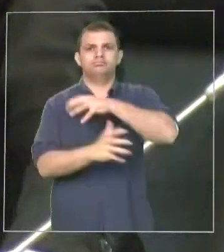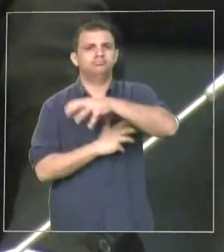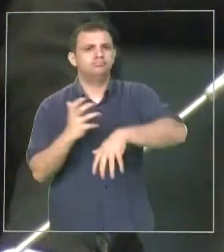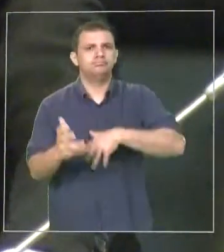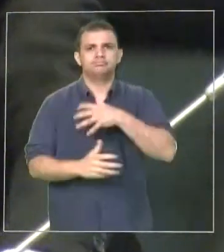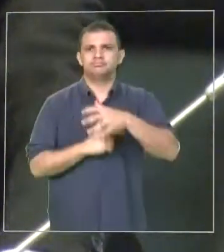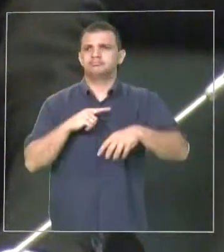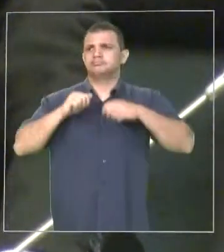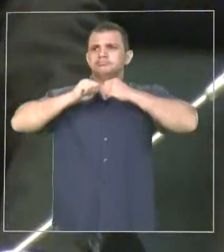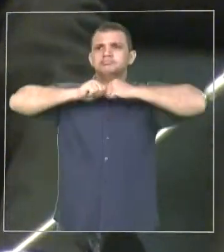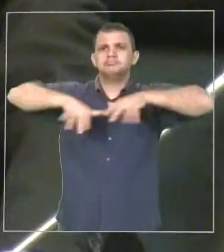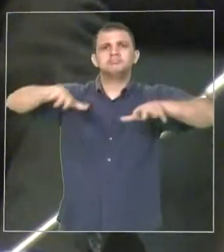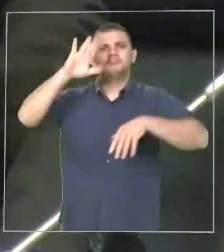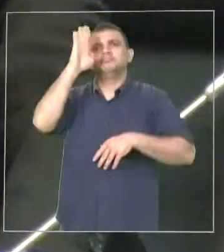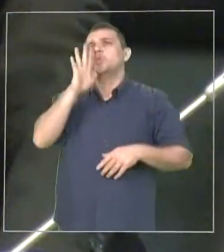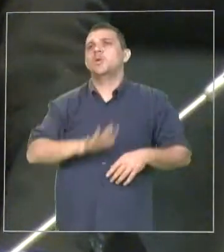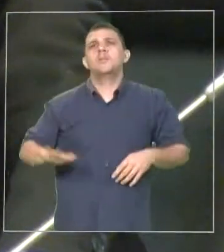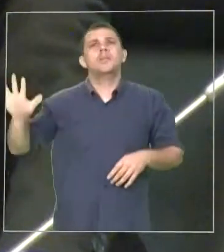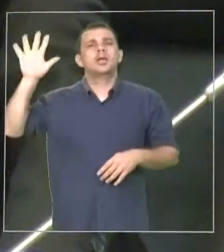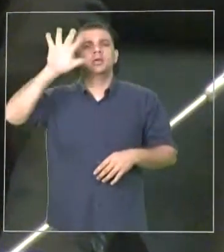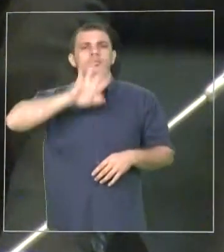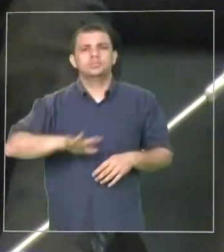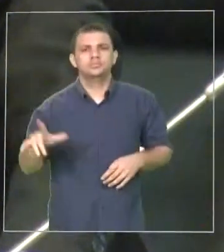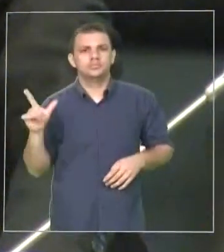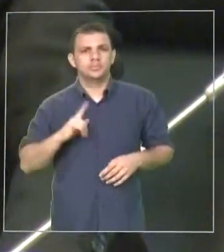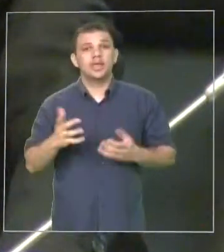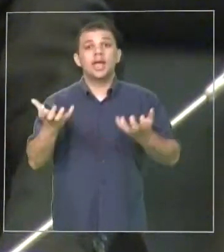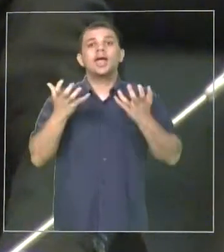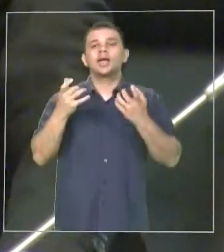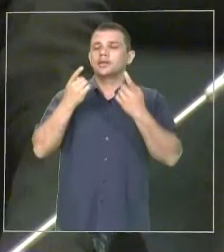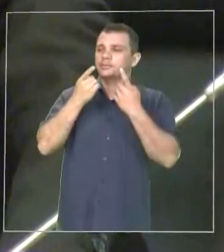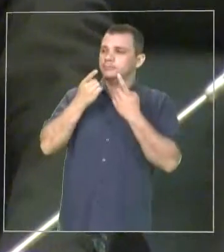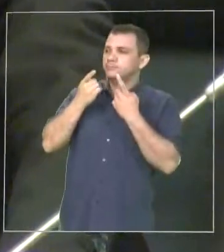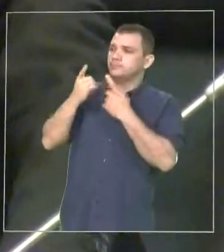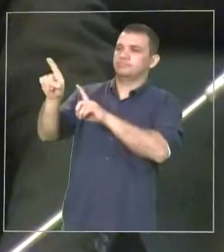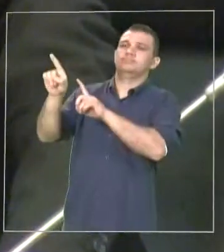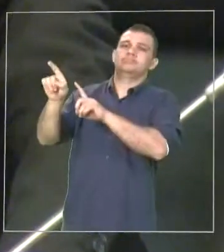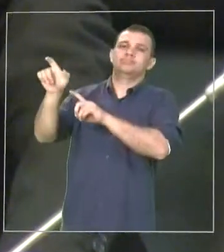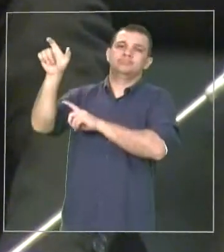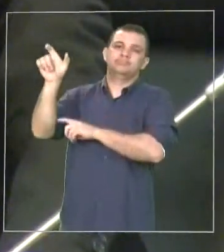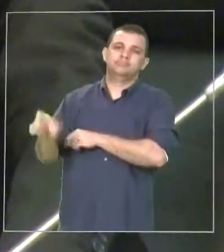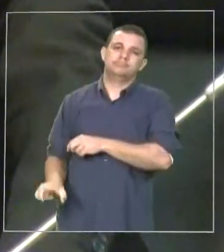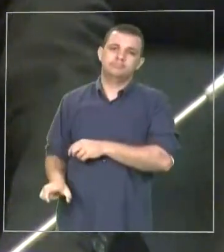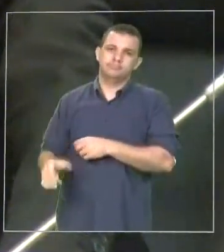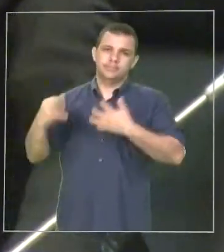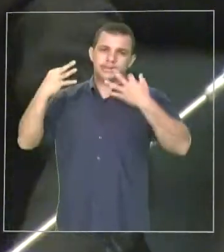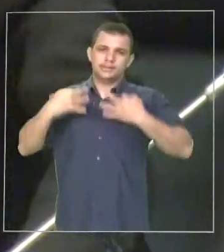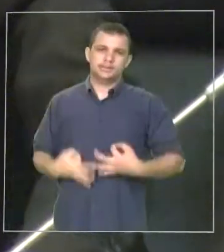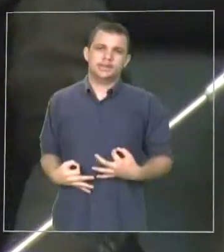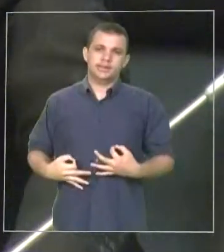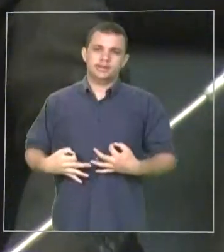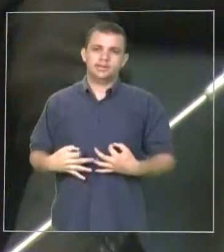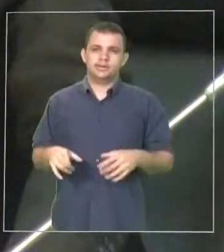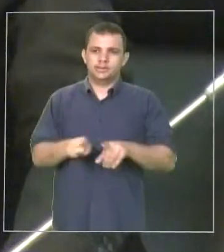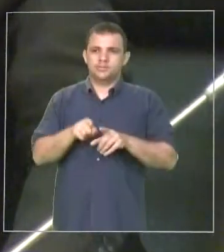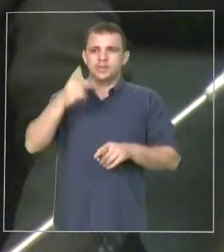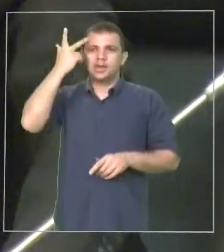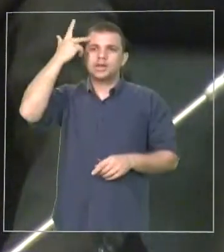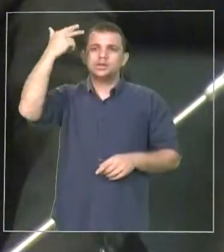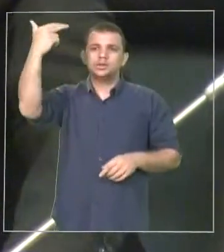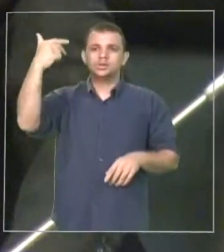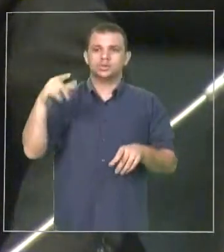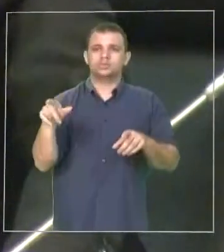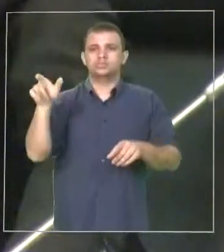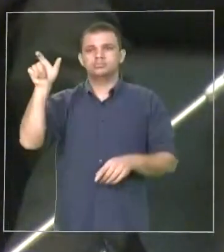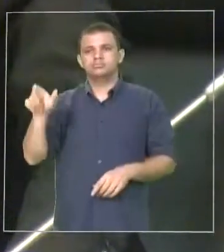que repercutiu no Brasil todo, tentando manchar a honra, a história